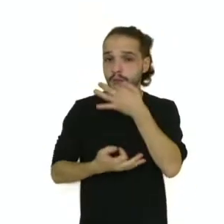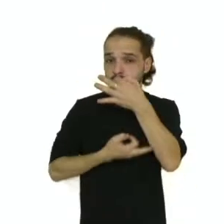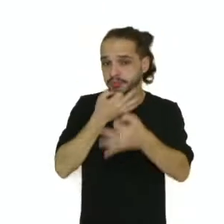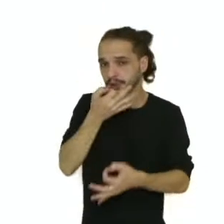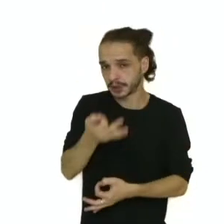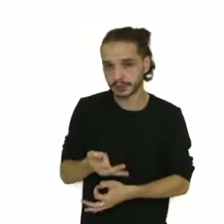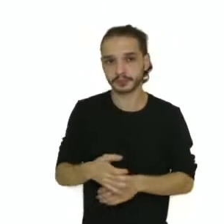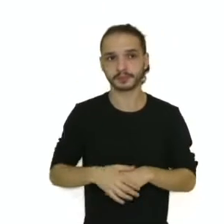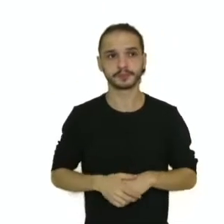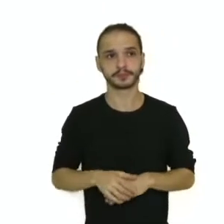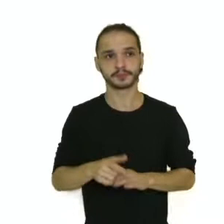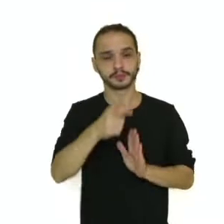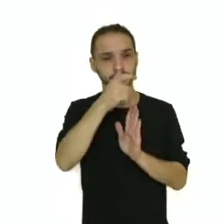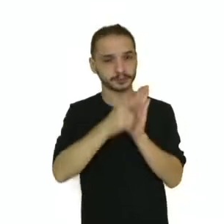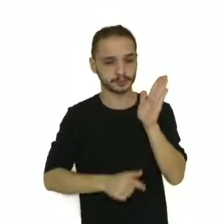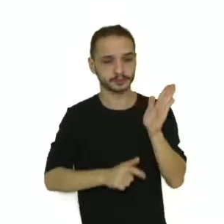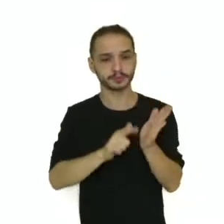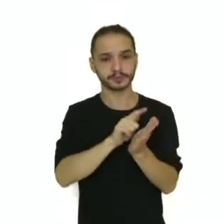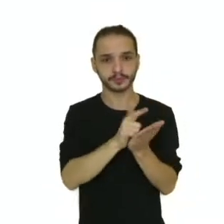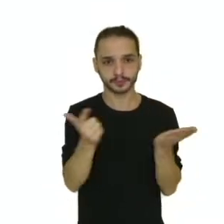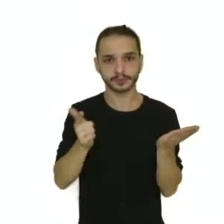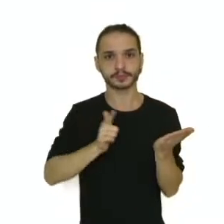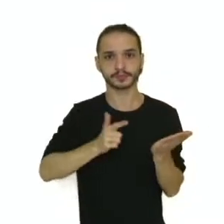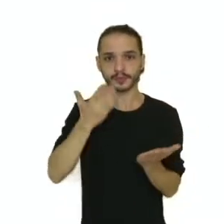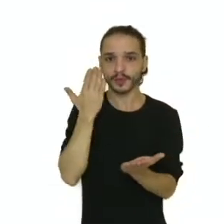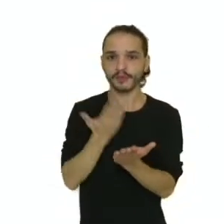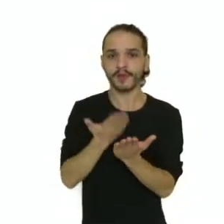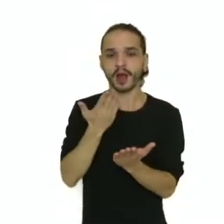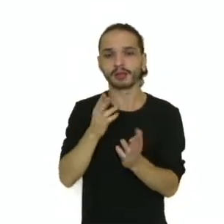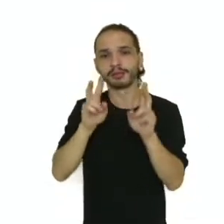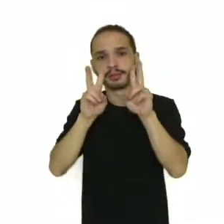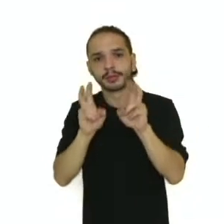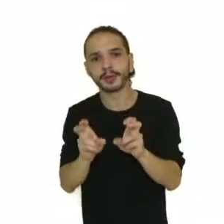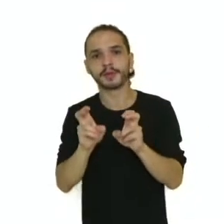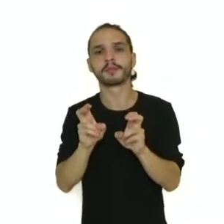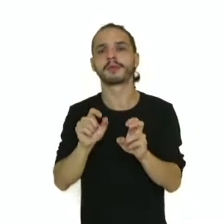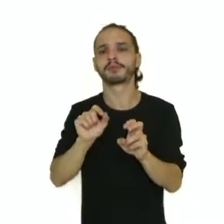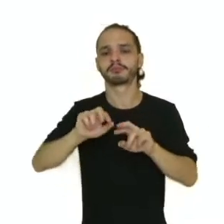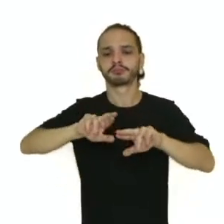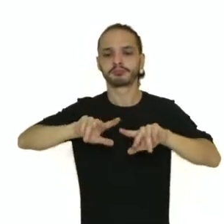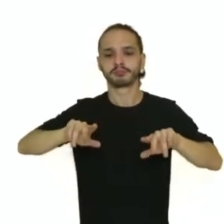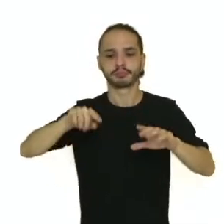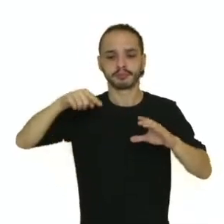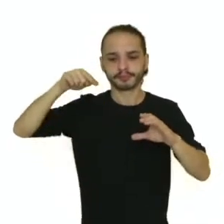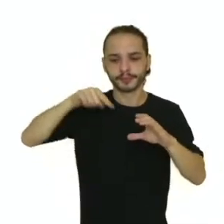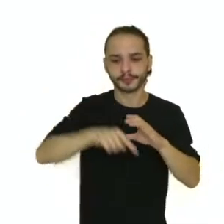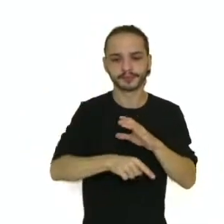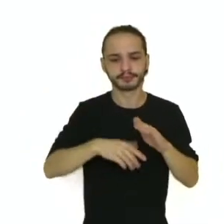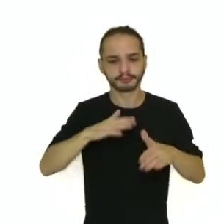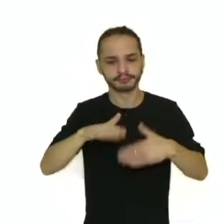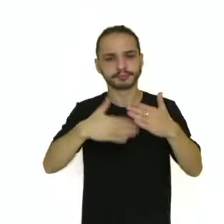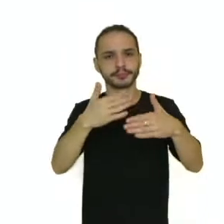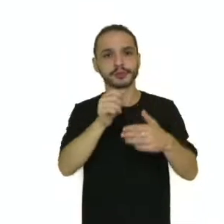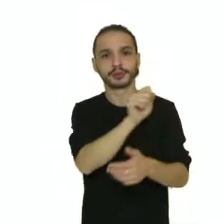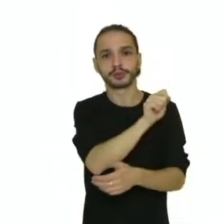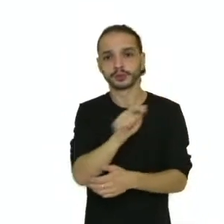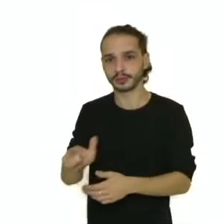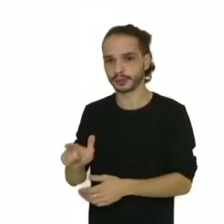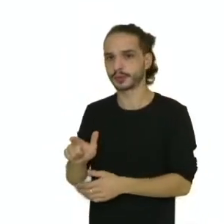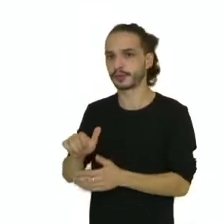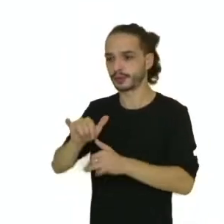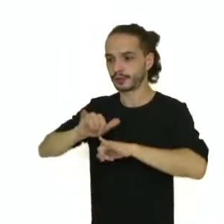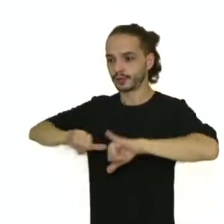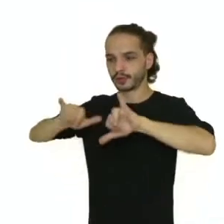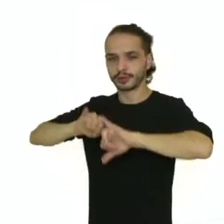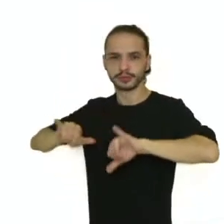texto jornalístico que veicula um fato, assunto ou tema desenvolvido de forma mais aprofundada, que é a notícia. Ela conta